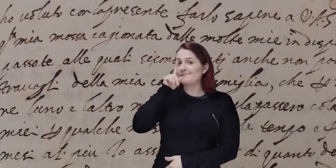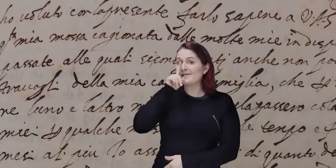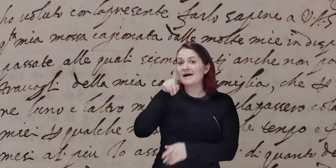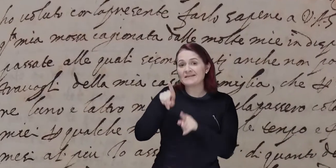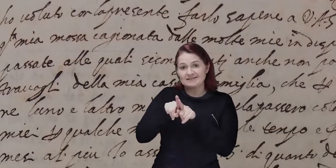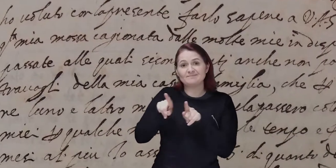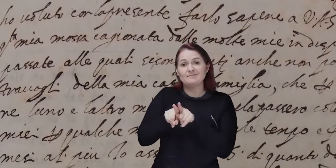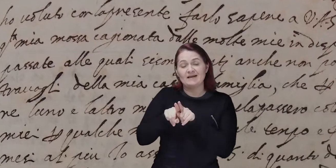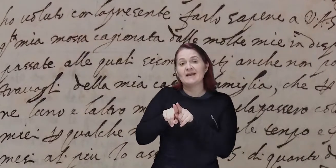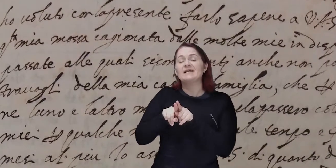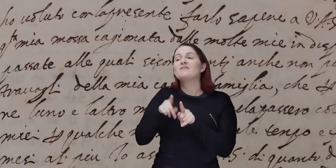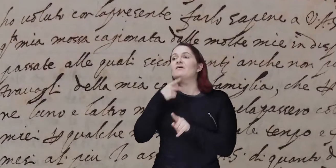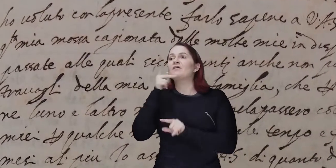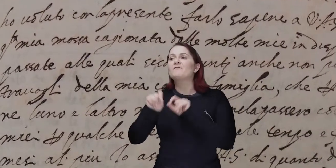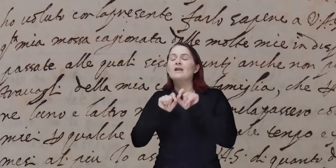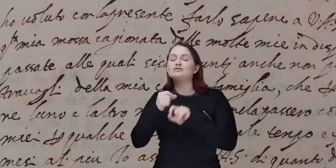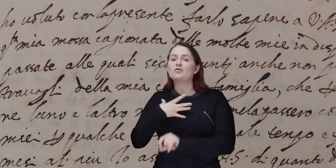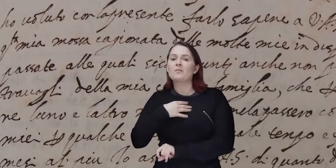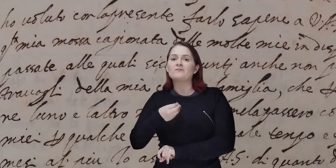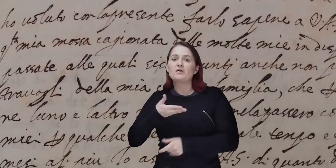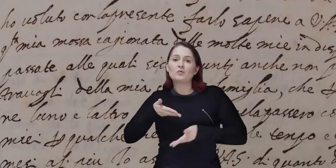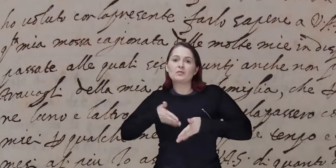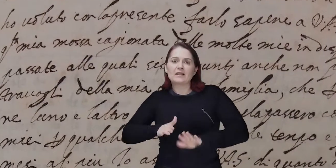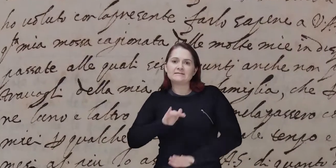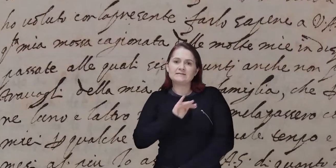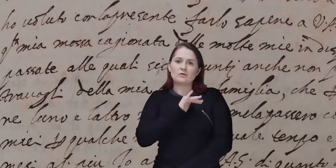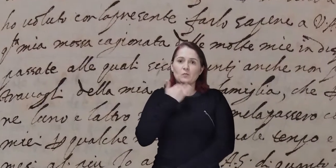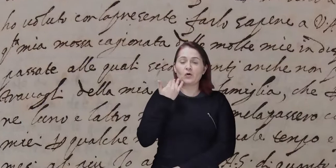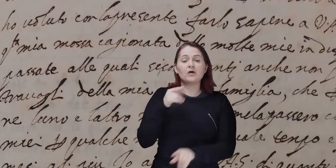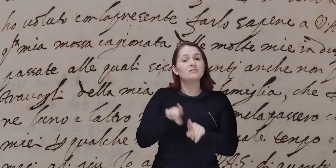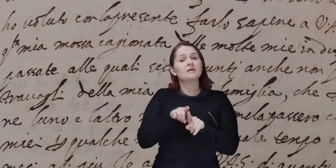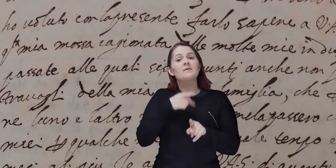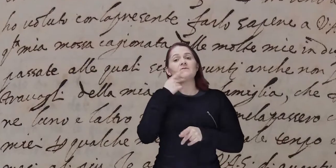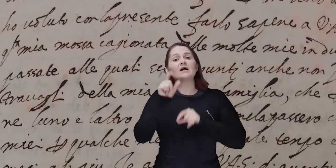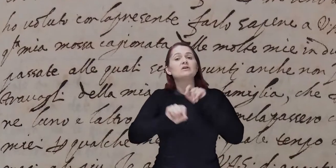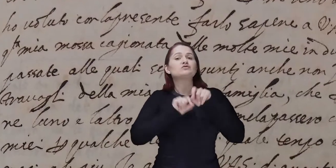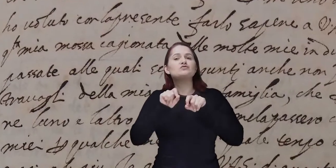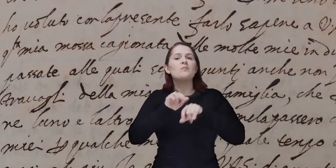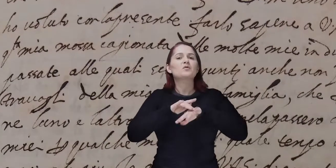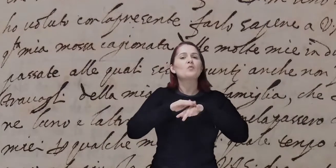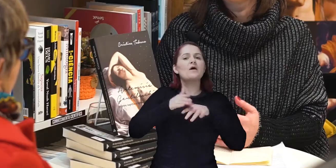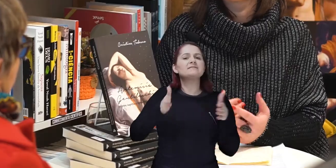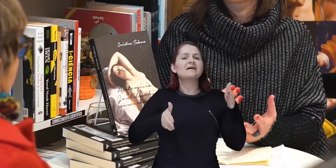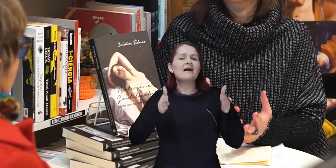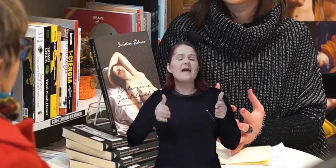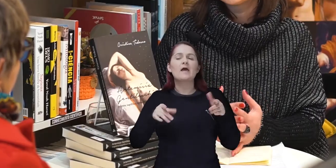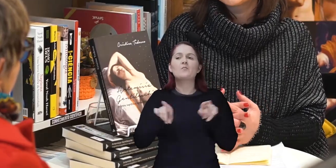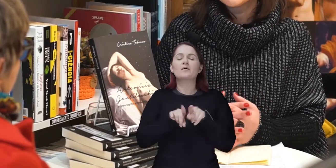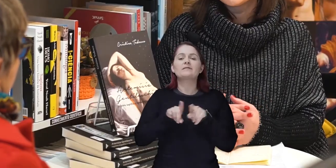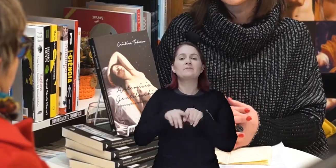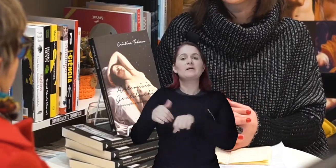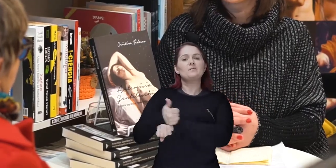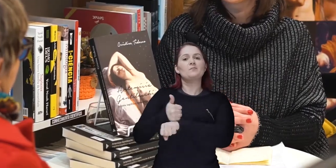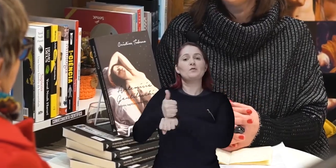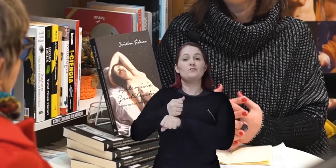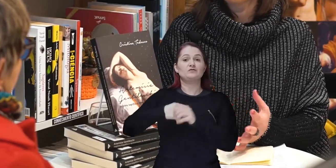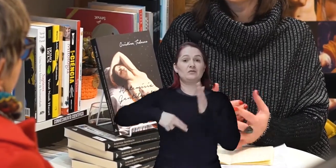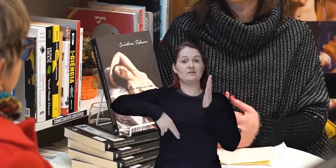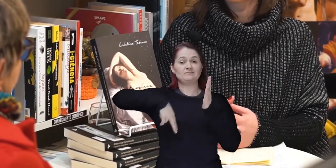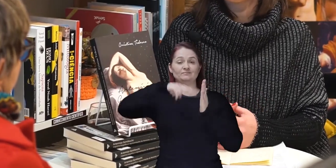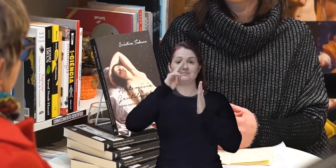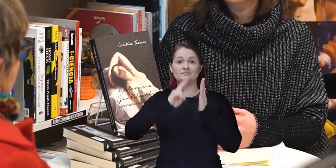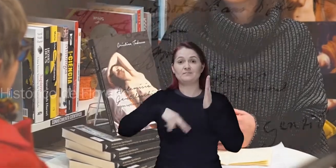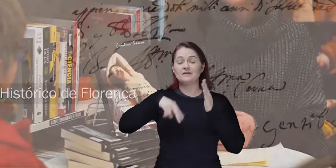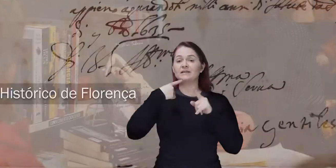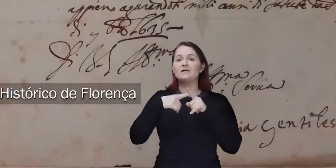dela como mulher, como mãe. Então ela comenta sobre o nascimento e a morte dos filhos, sobre as doenças da época e também